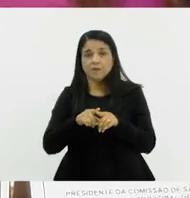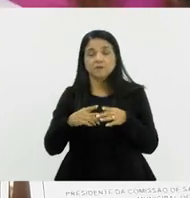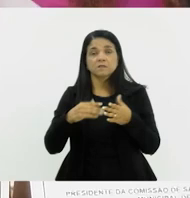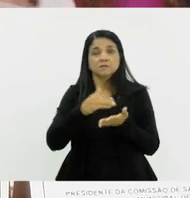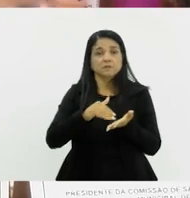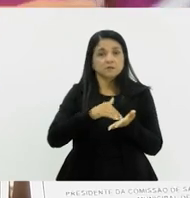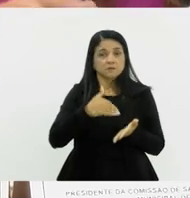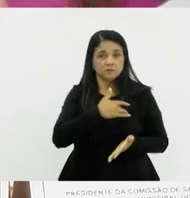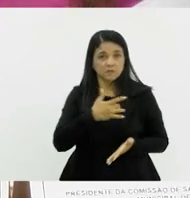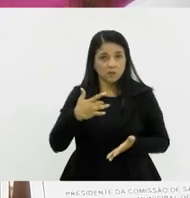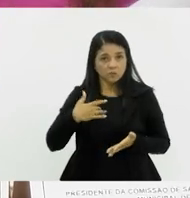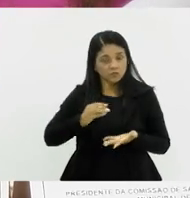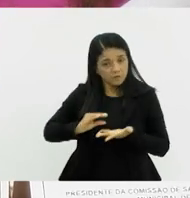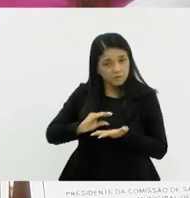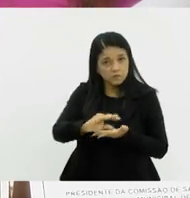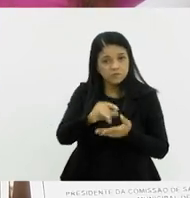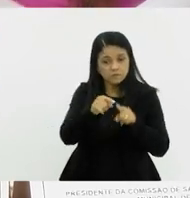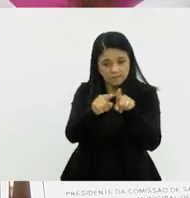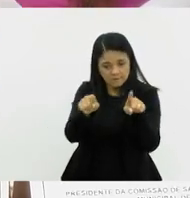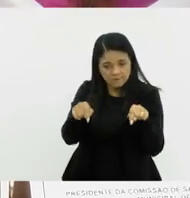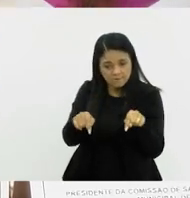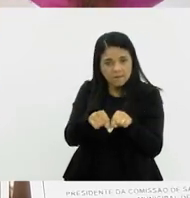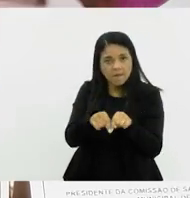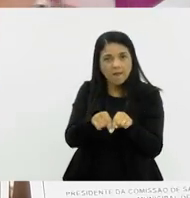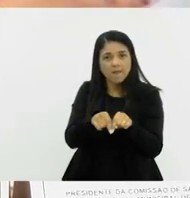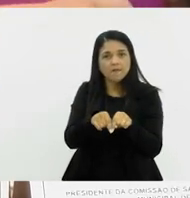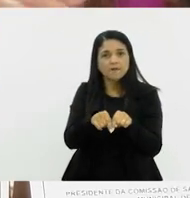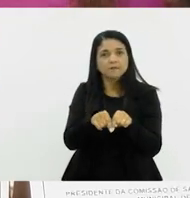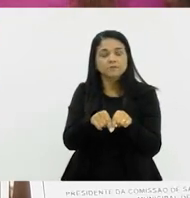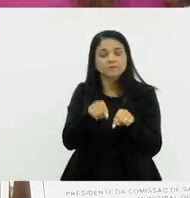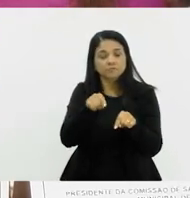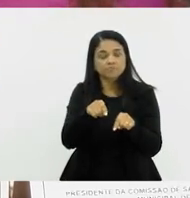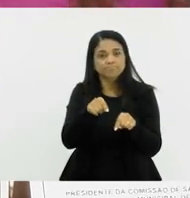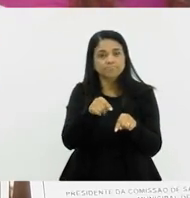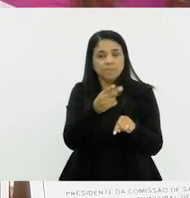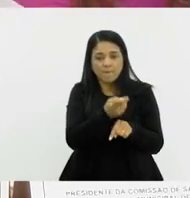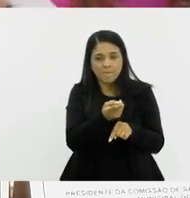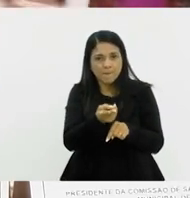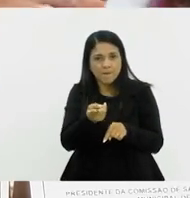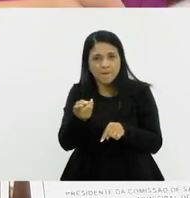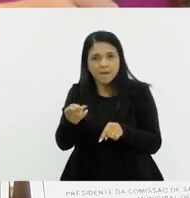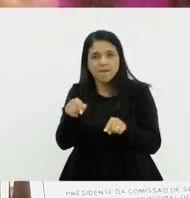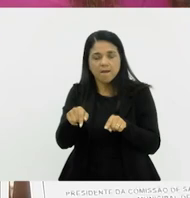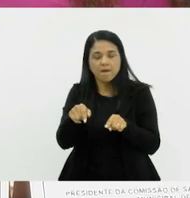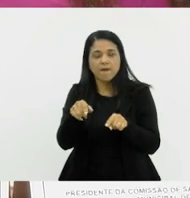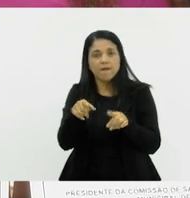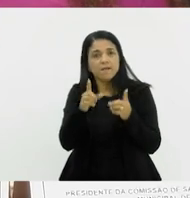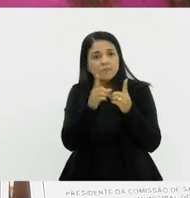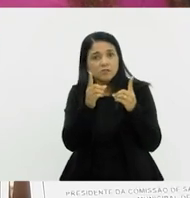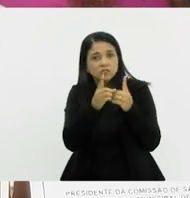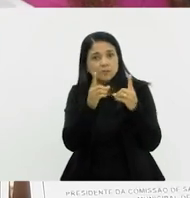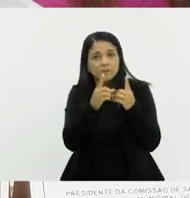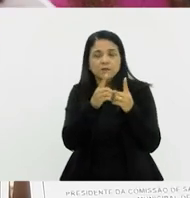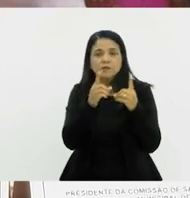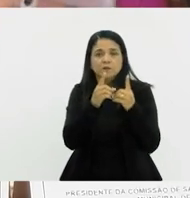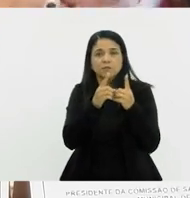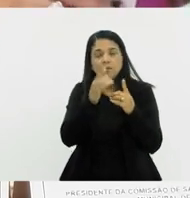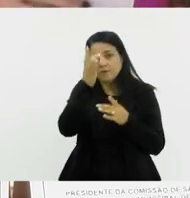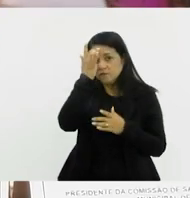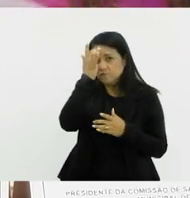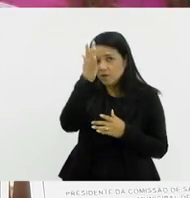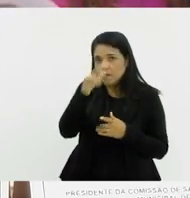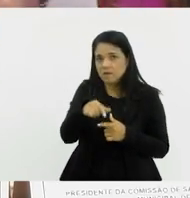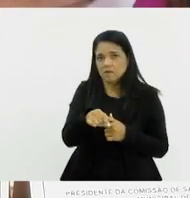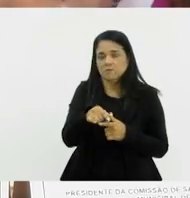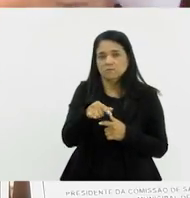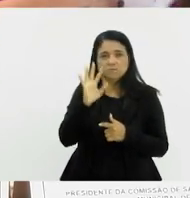investisse imediatamente na questão da sala de estabilização, que era uma... uma situação mais fácil de resolver. Isso